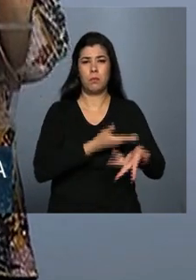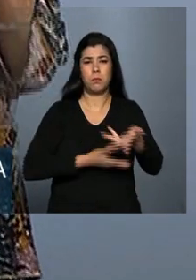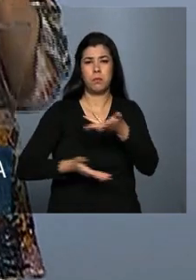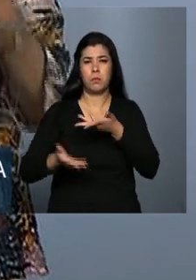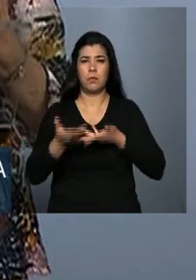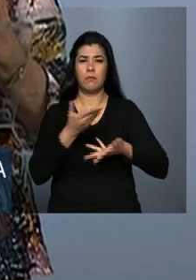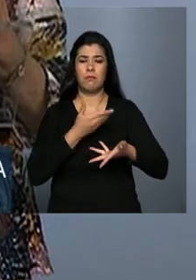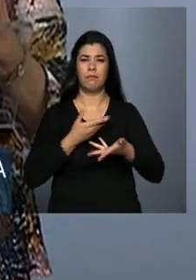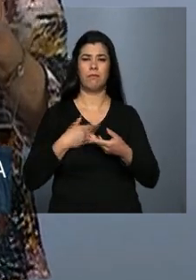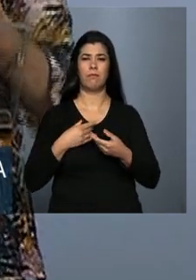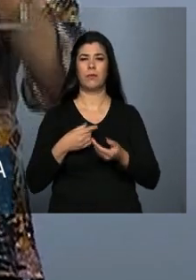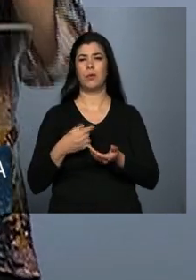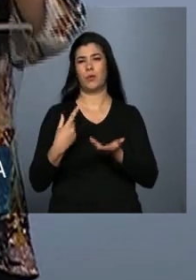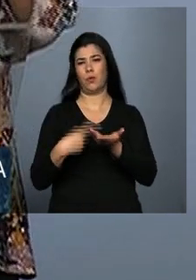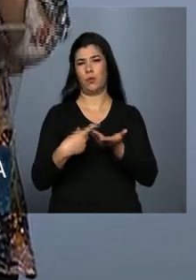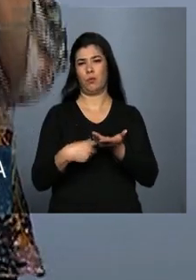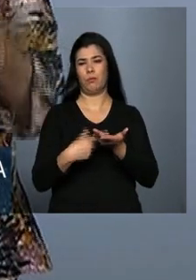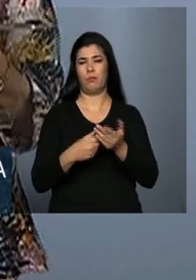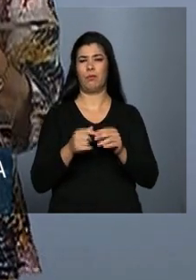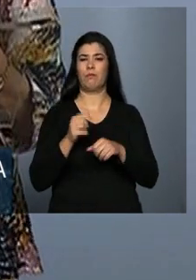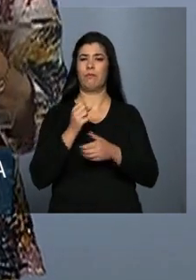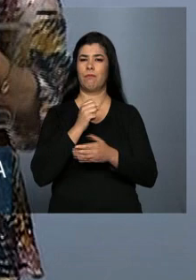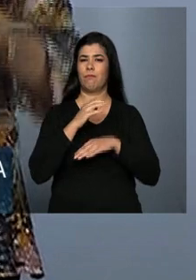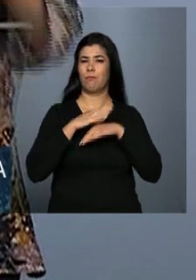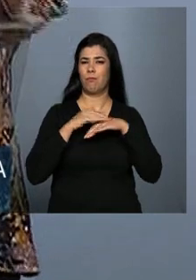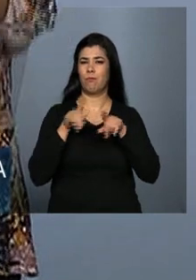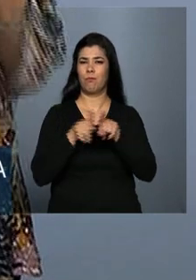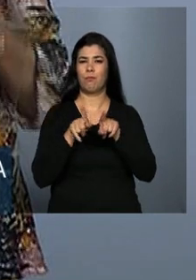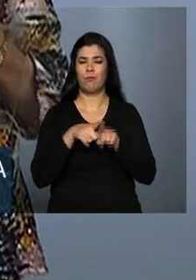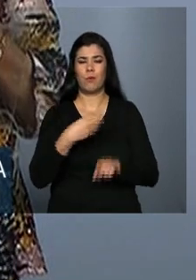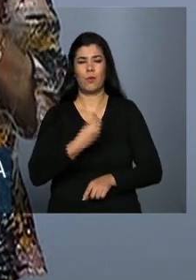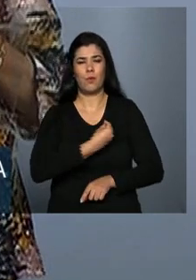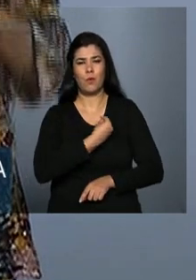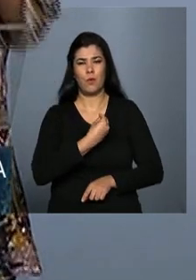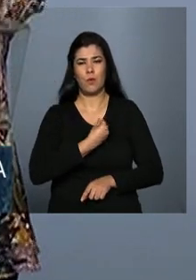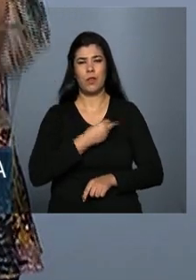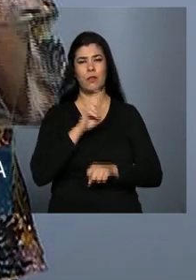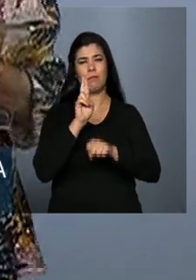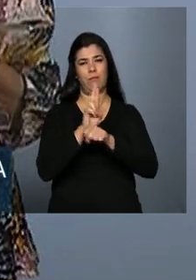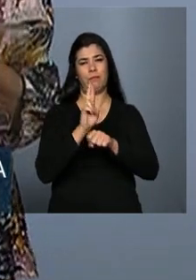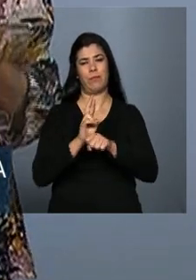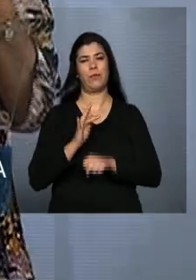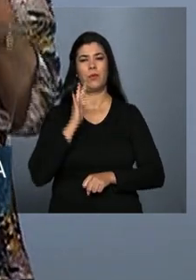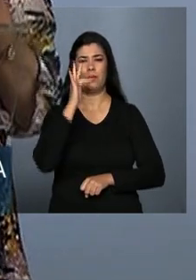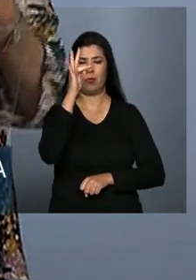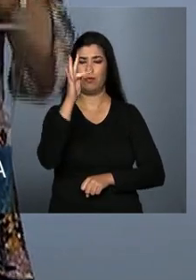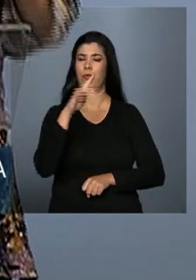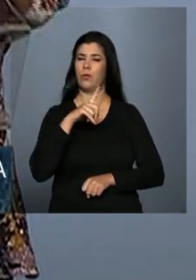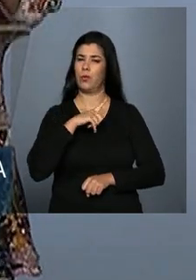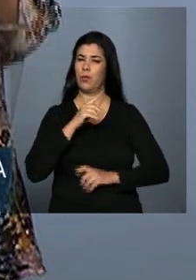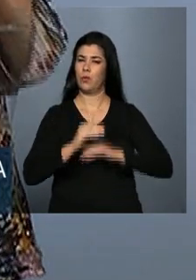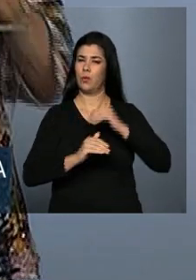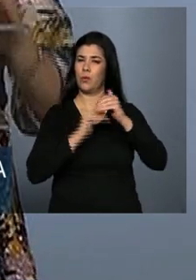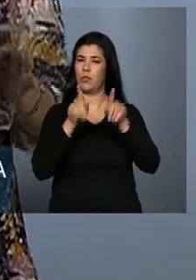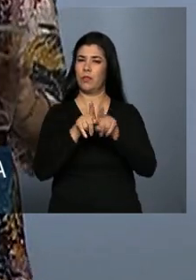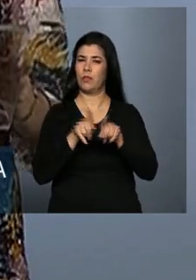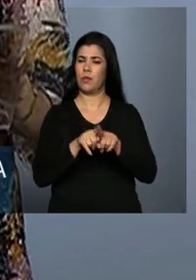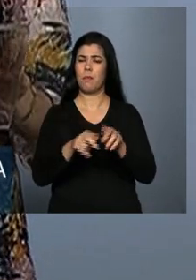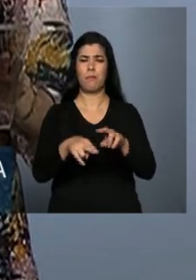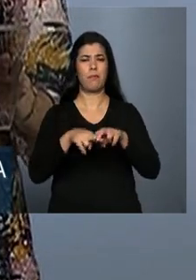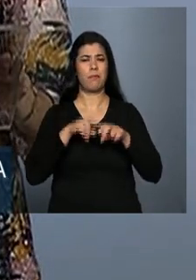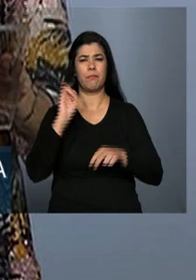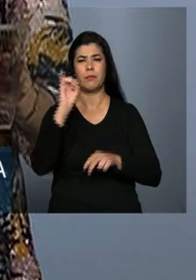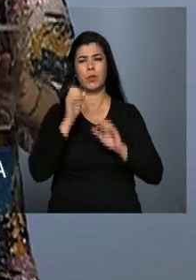relações afetivas, convívio, esperança e futuro. Por isso, eu saúdo cada um